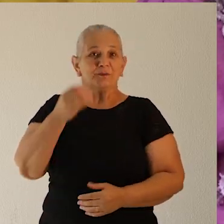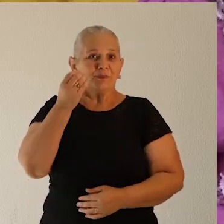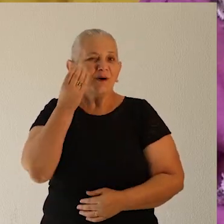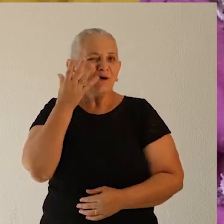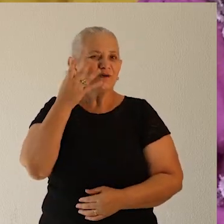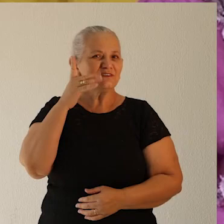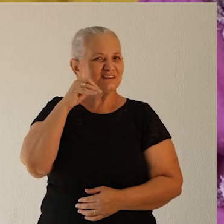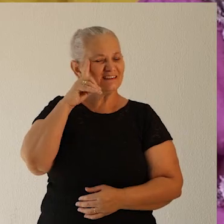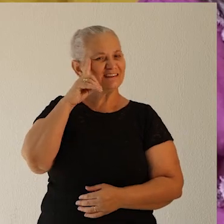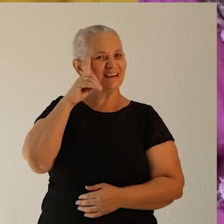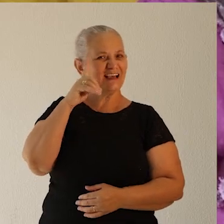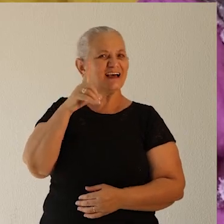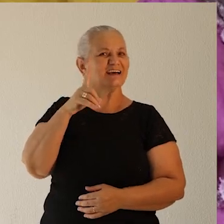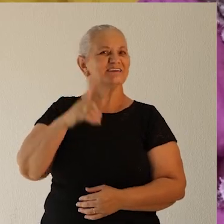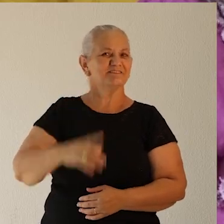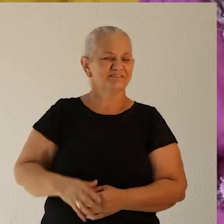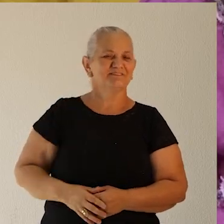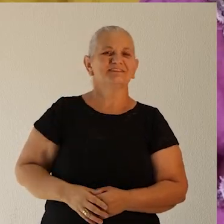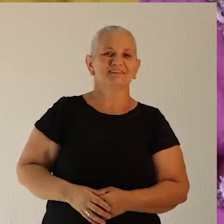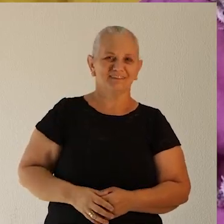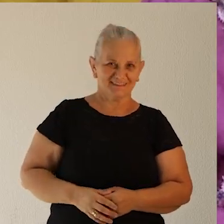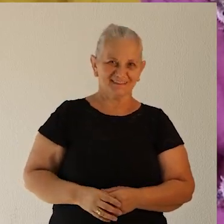bom dia,